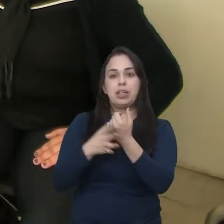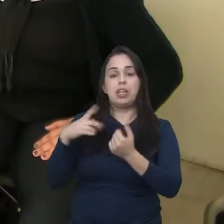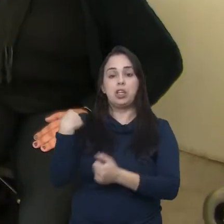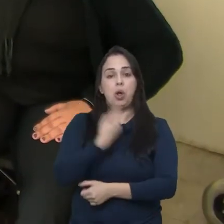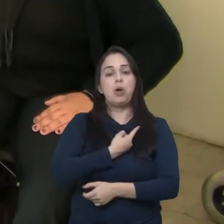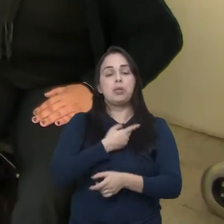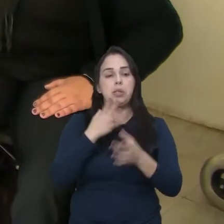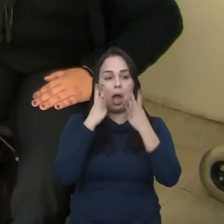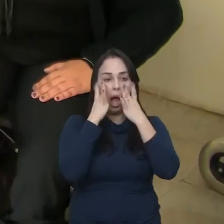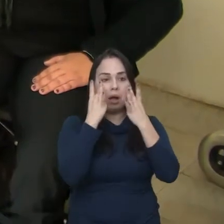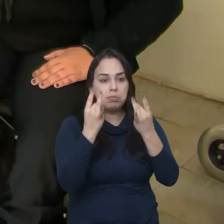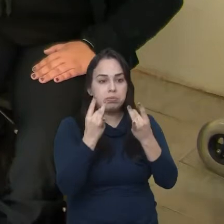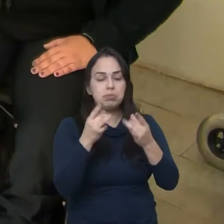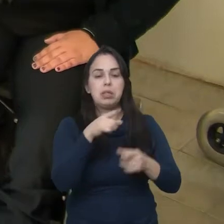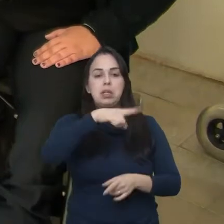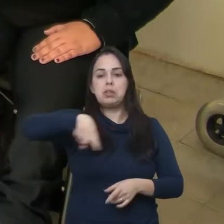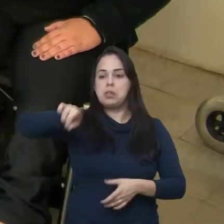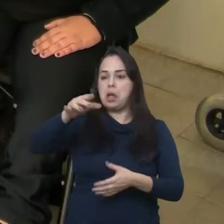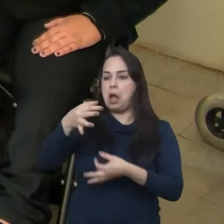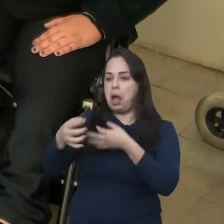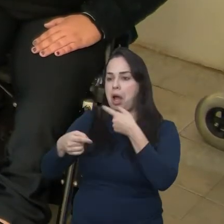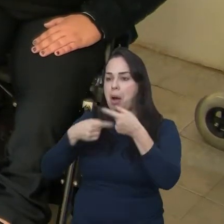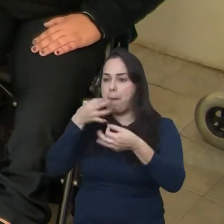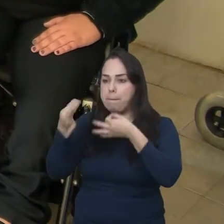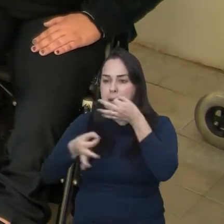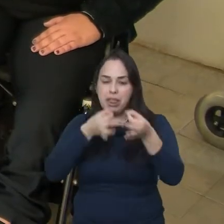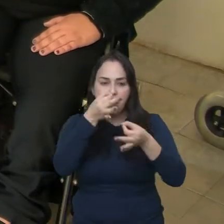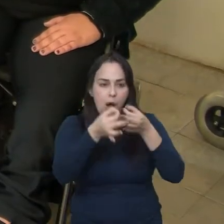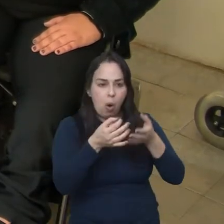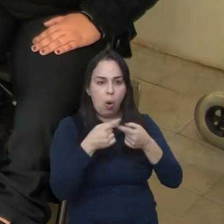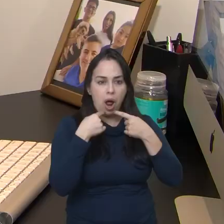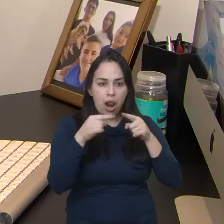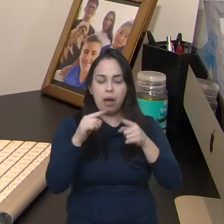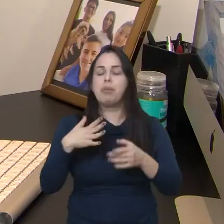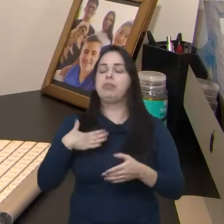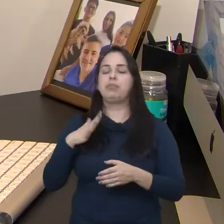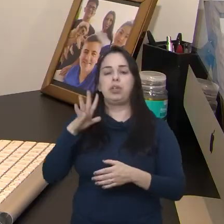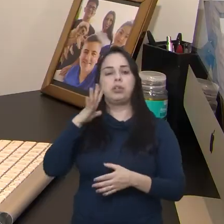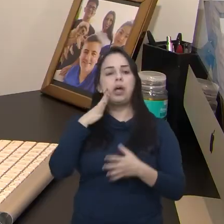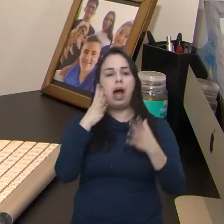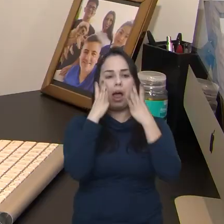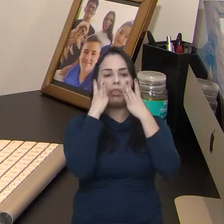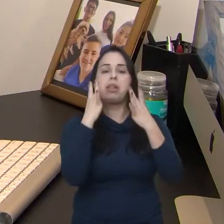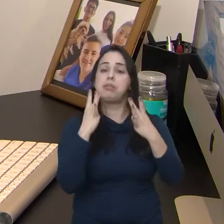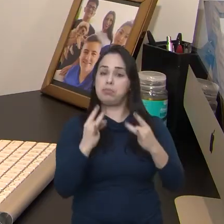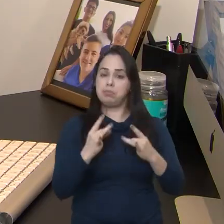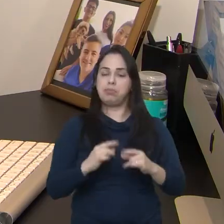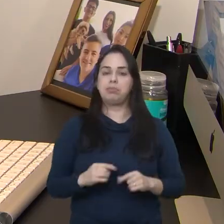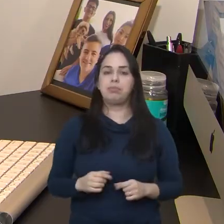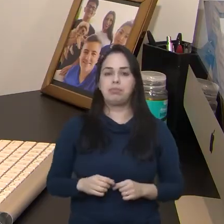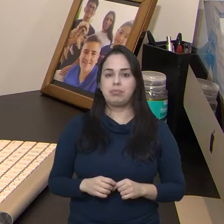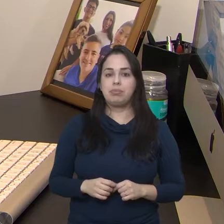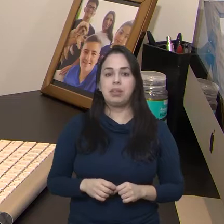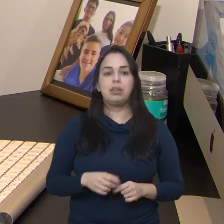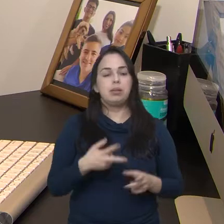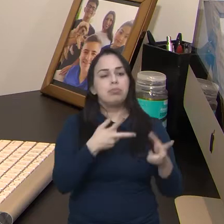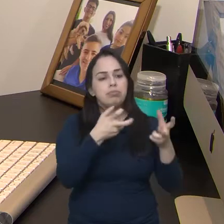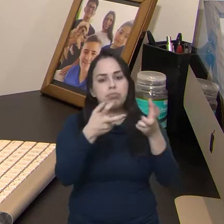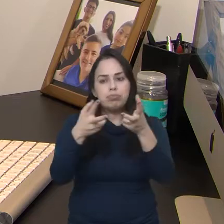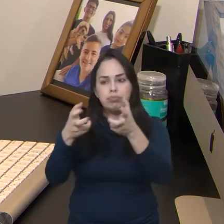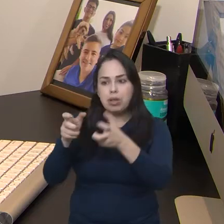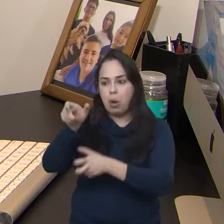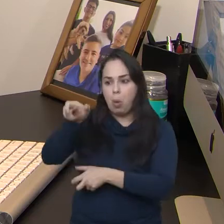público está atento às reivindicações desta parcela da população. A elaboração de um projeto ela veio através de